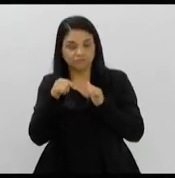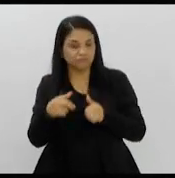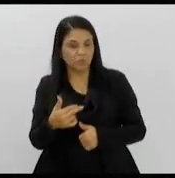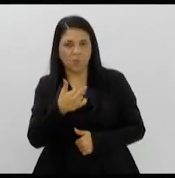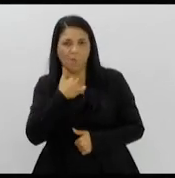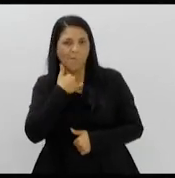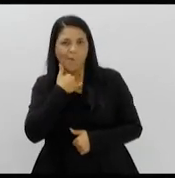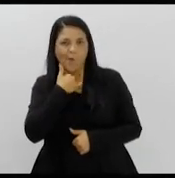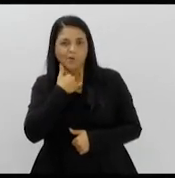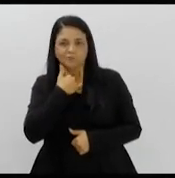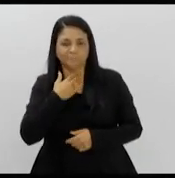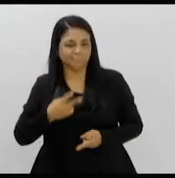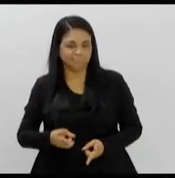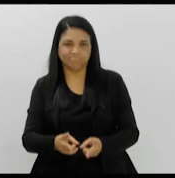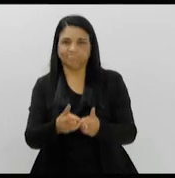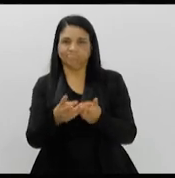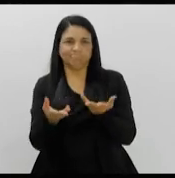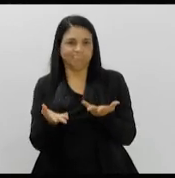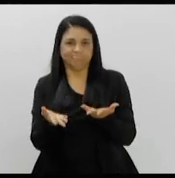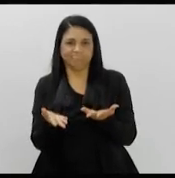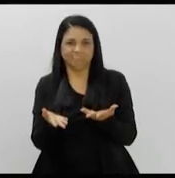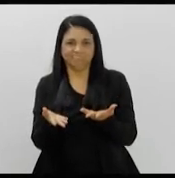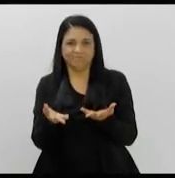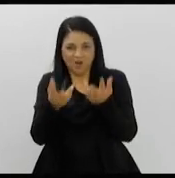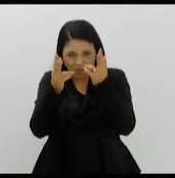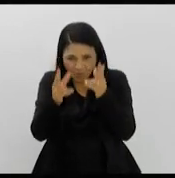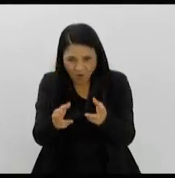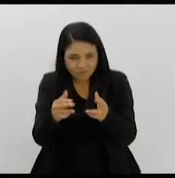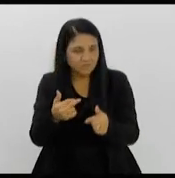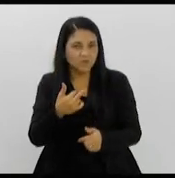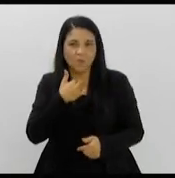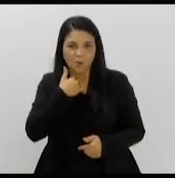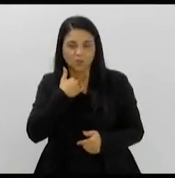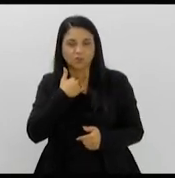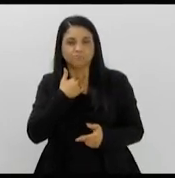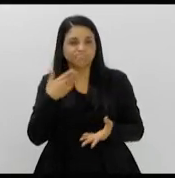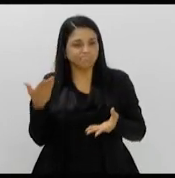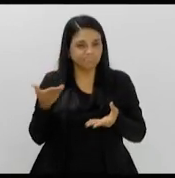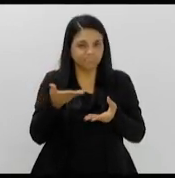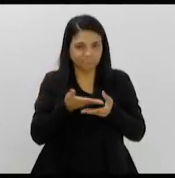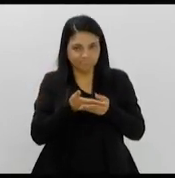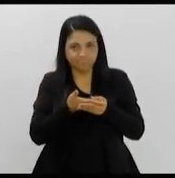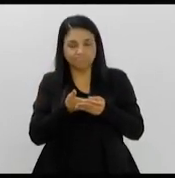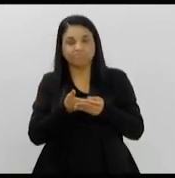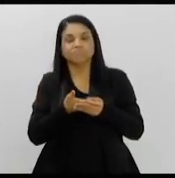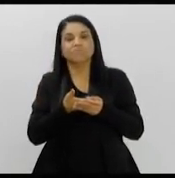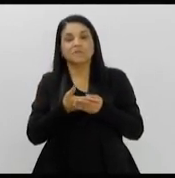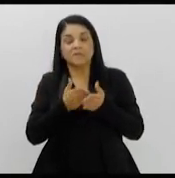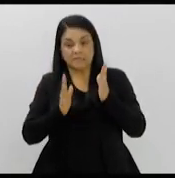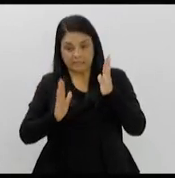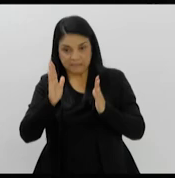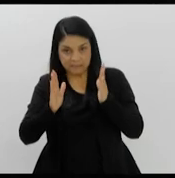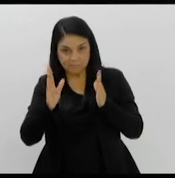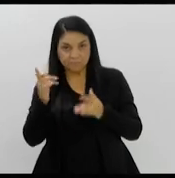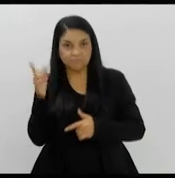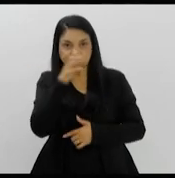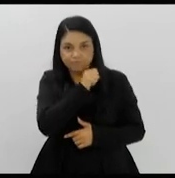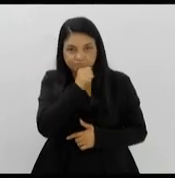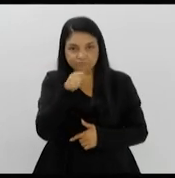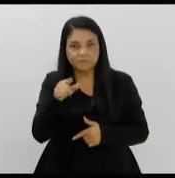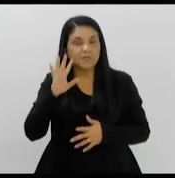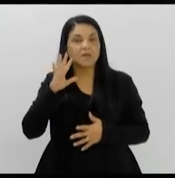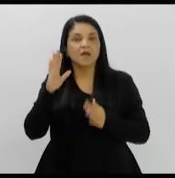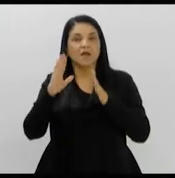pode prosperar protocolamos e evidentemente em tempo hábil a casa vai